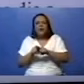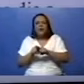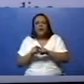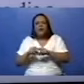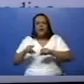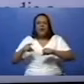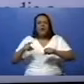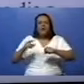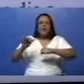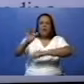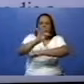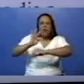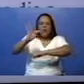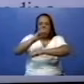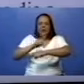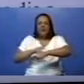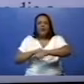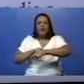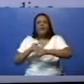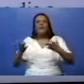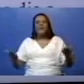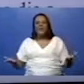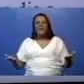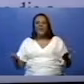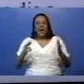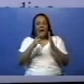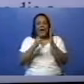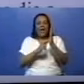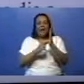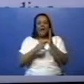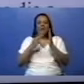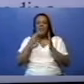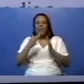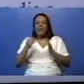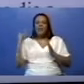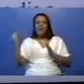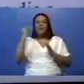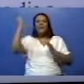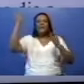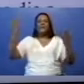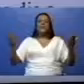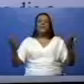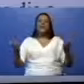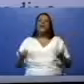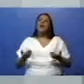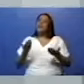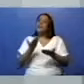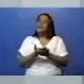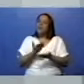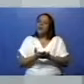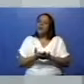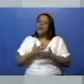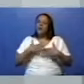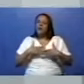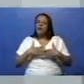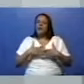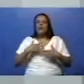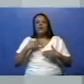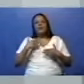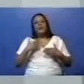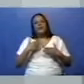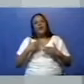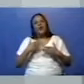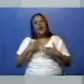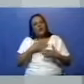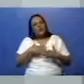as regras da língua. Então, essa foi a nossa aula. Espero que vocês tenham gostado, vocês tenham entendido. E visto que a análise sintática pode